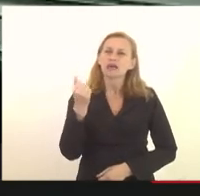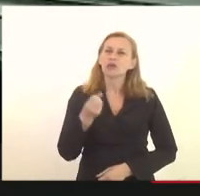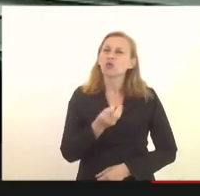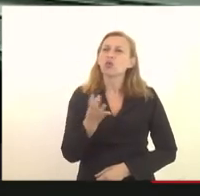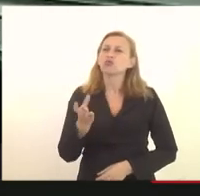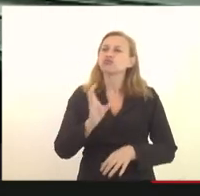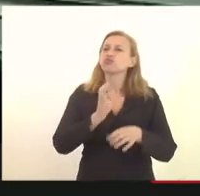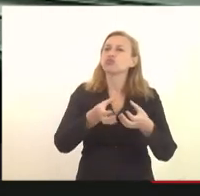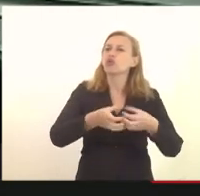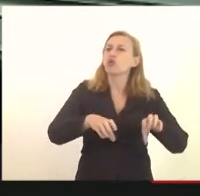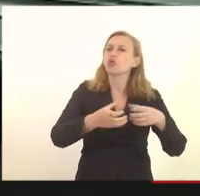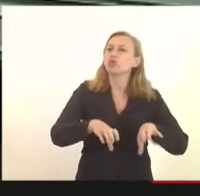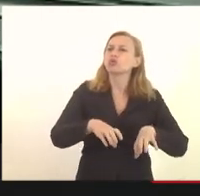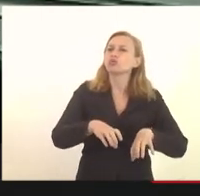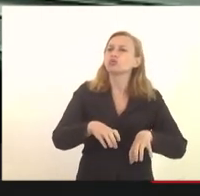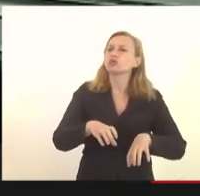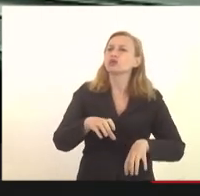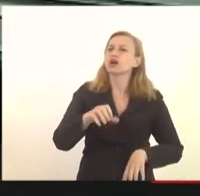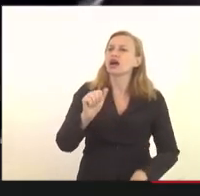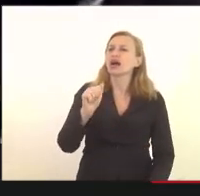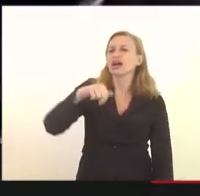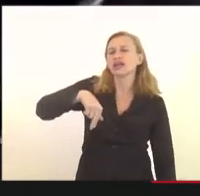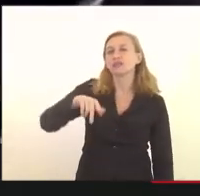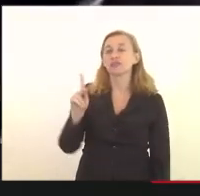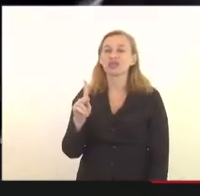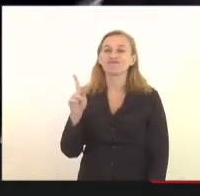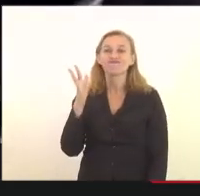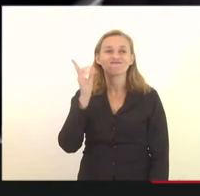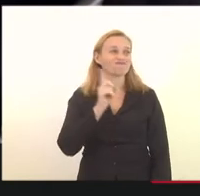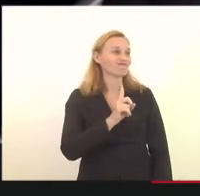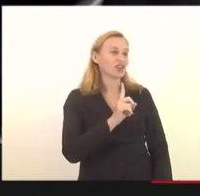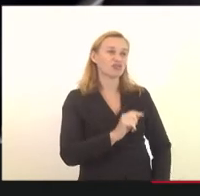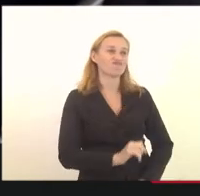concurso público da ANP, doutor? Não, ainda não. O